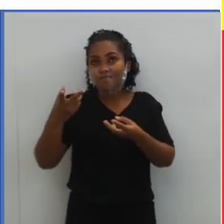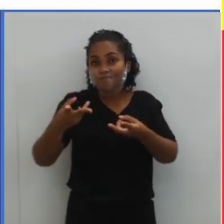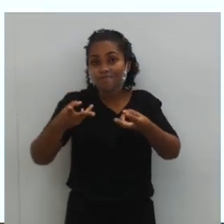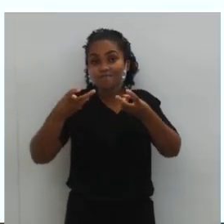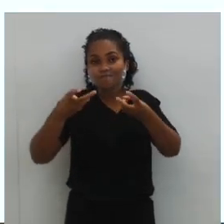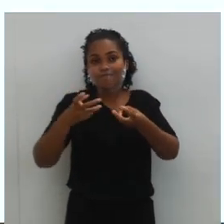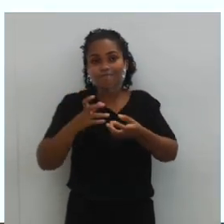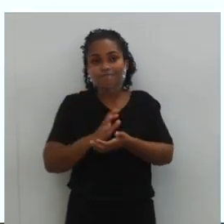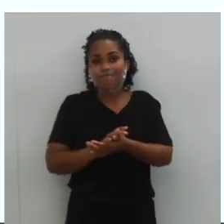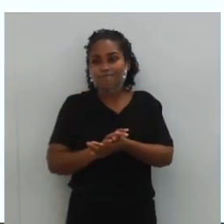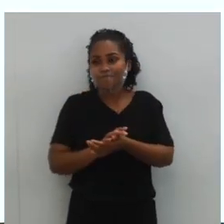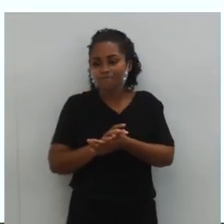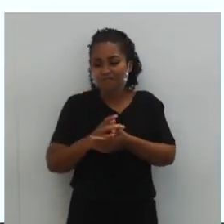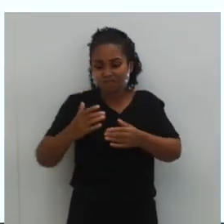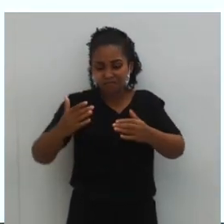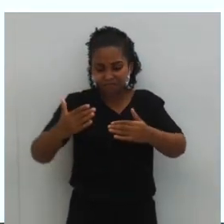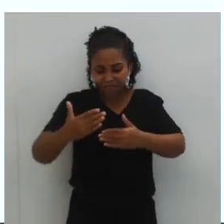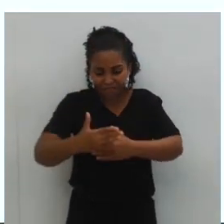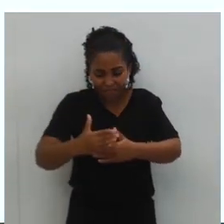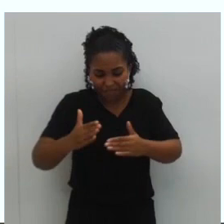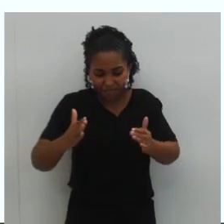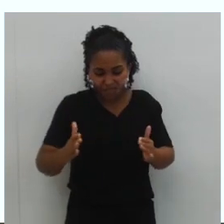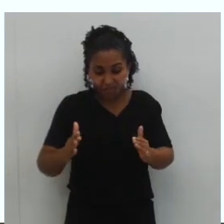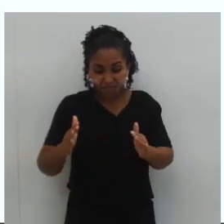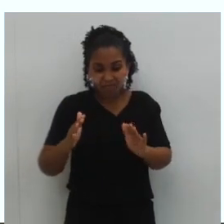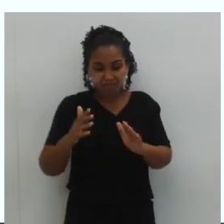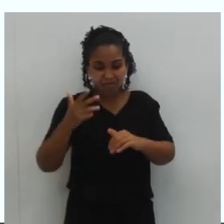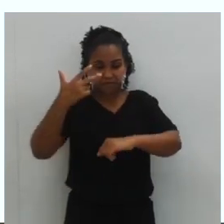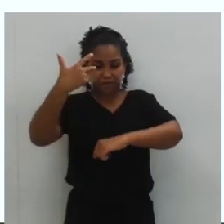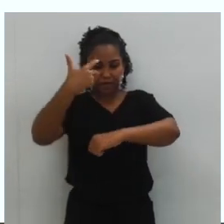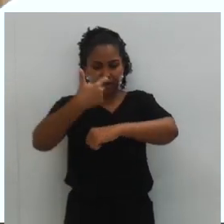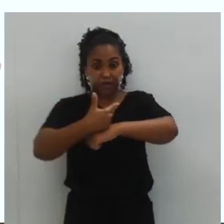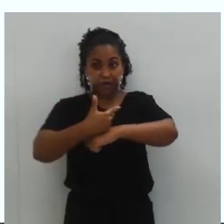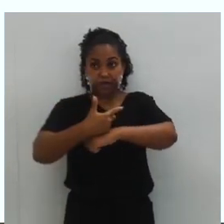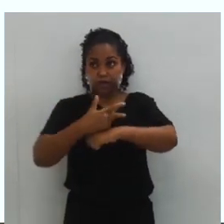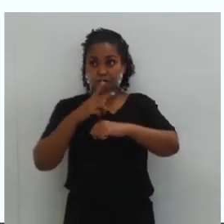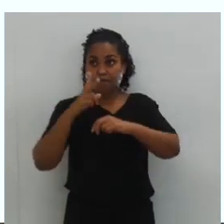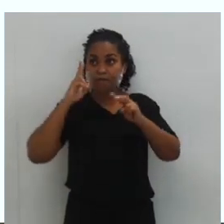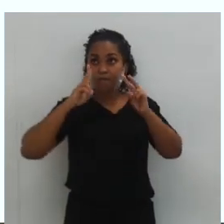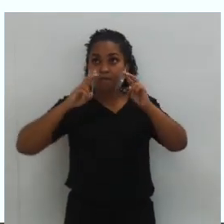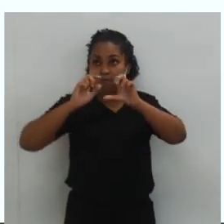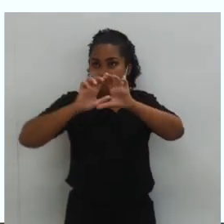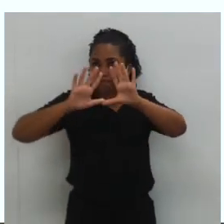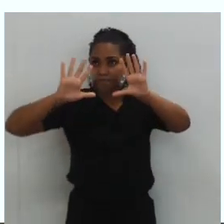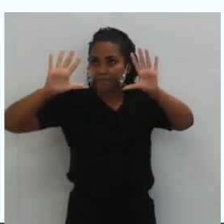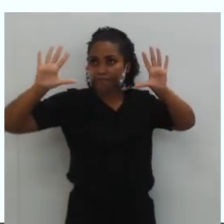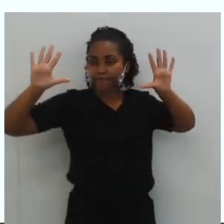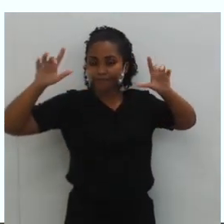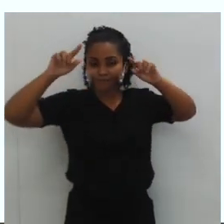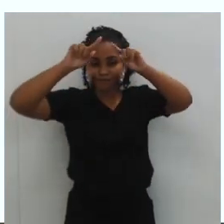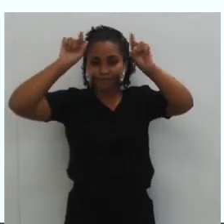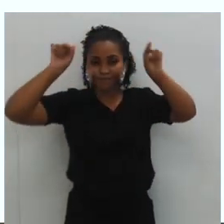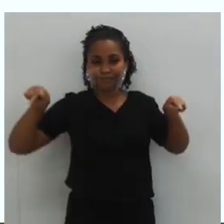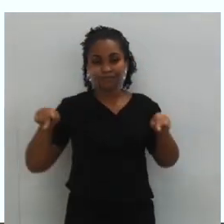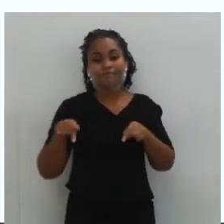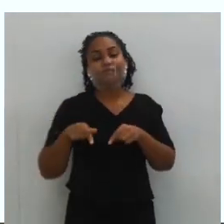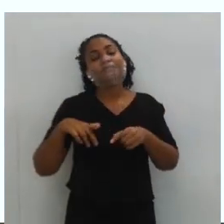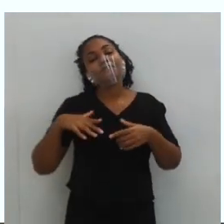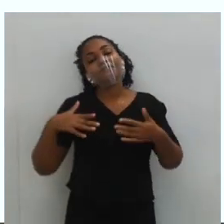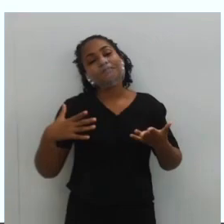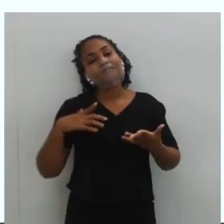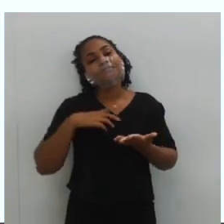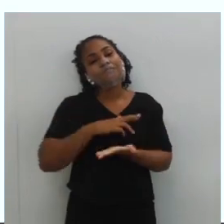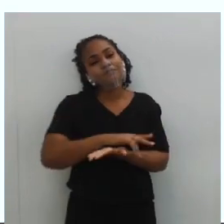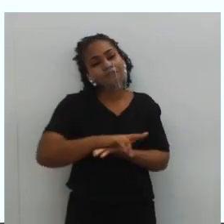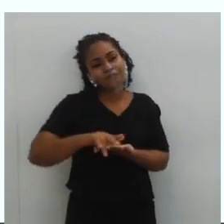cenário pequenininho para filmar e você vê gigante na tela. Então, assim, né, existem muitos profissionais que